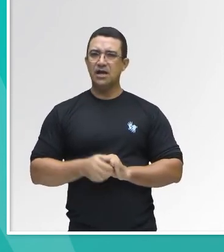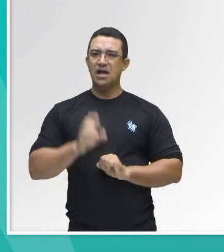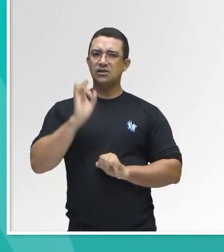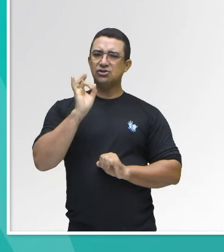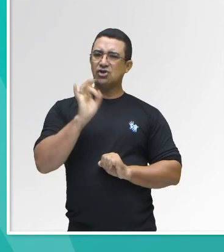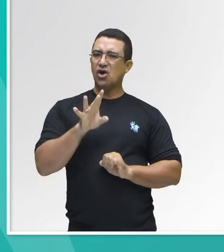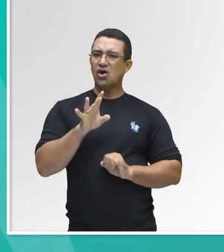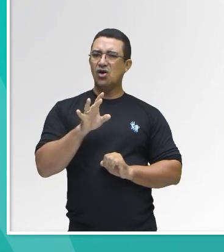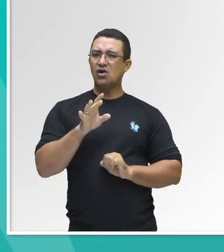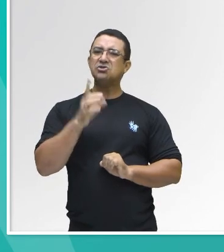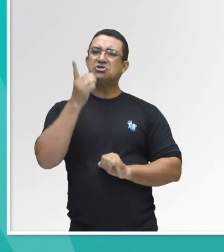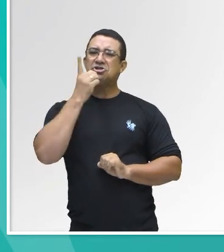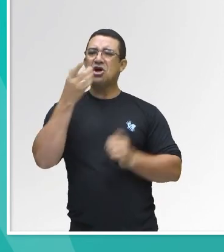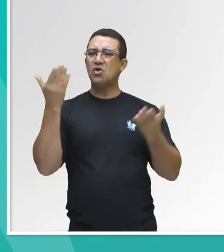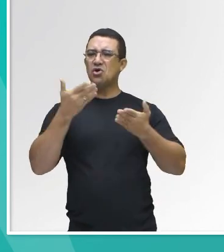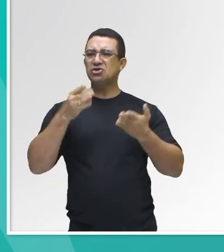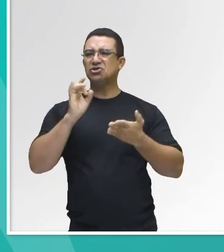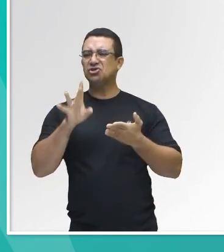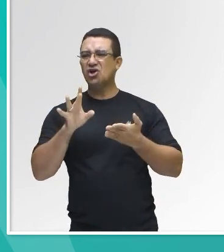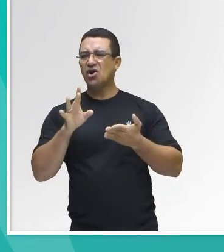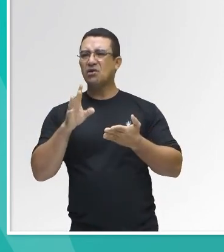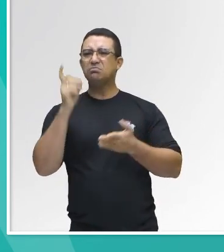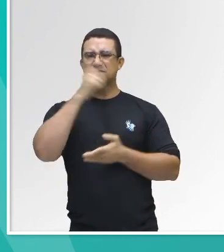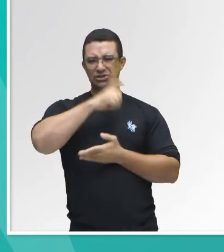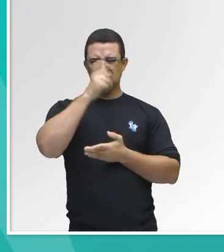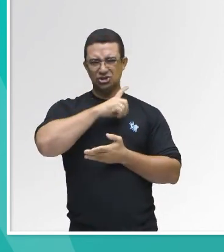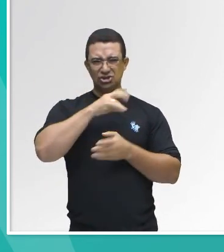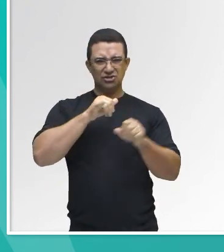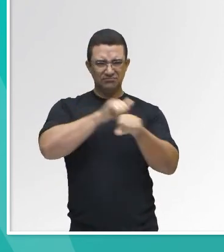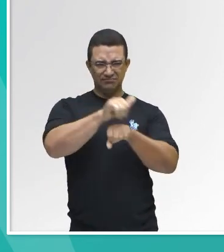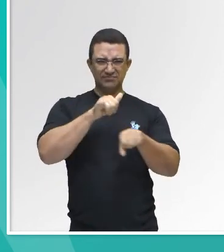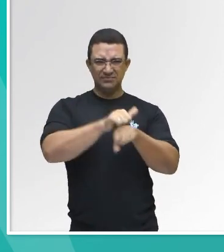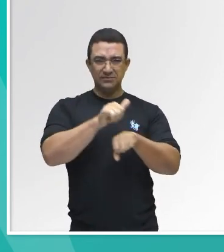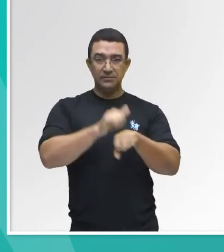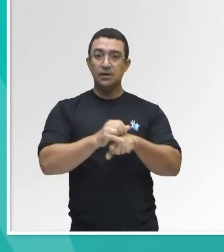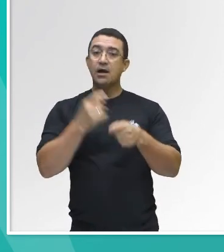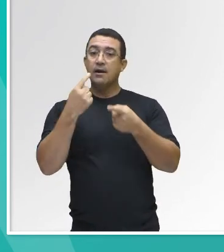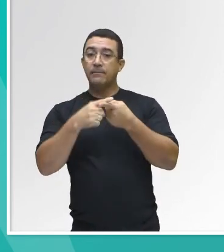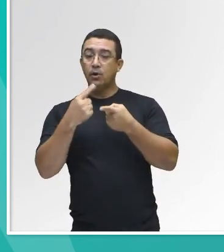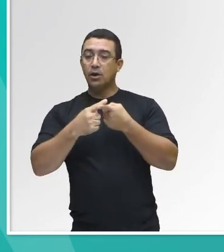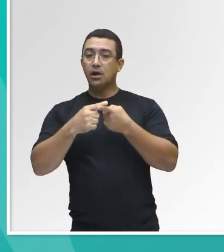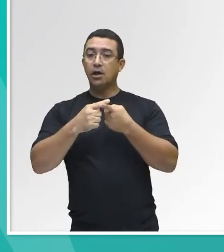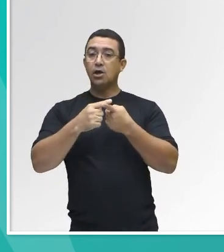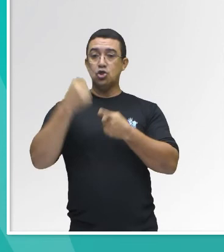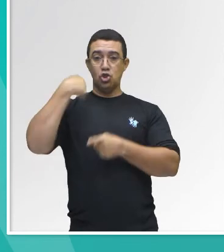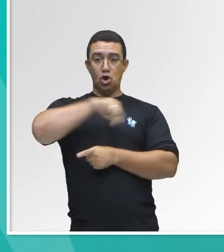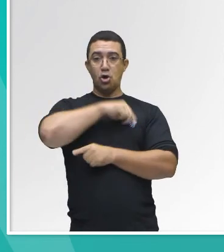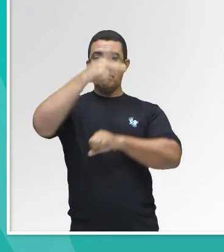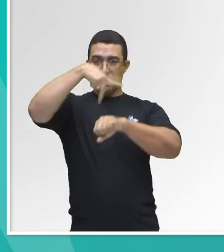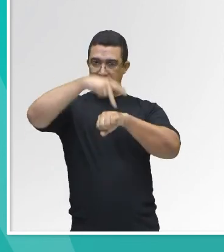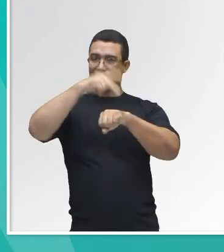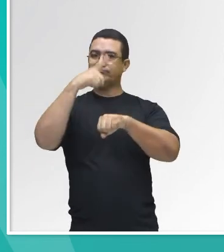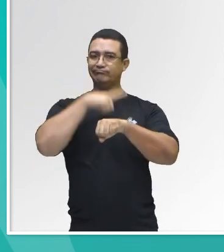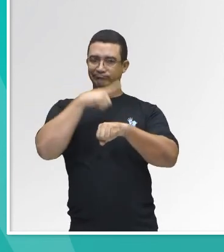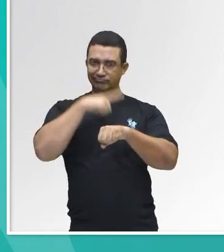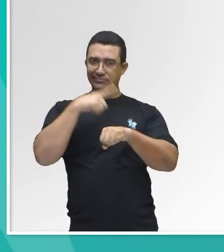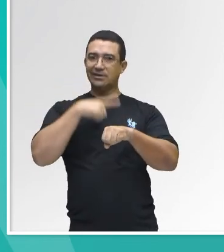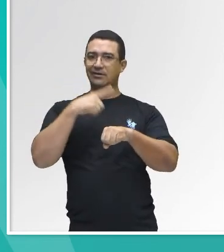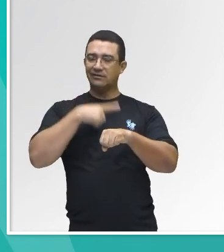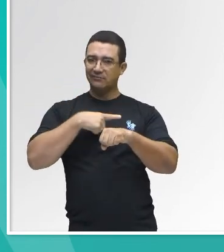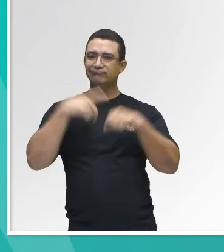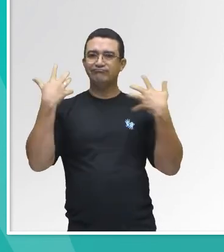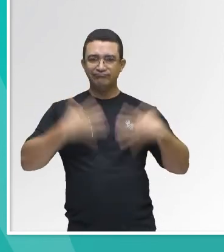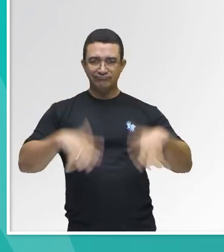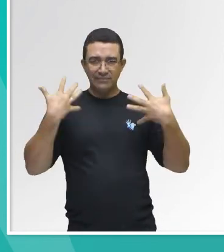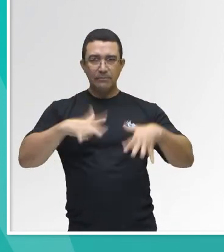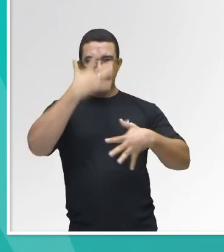né? Não é isso bem que acontece. Aí ele continua, porque no nosso país ainda existem muitos casos de